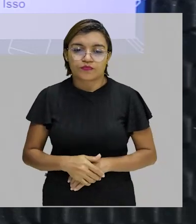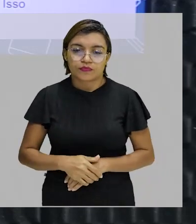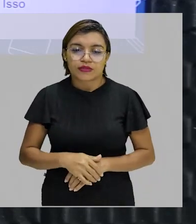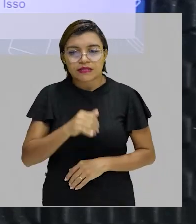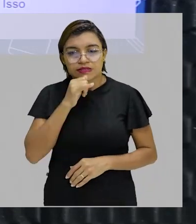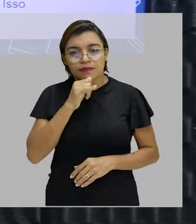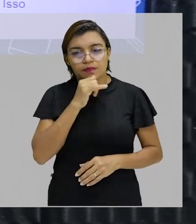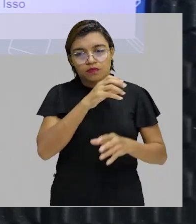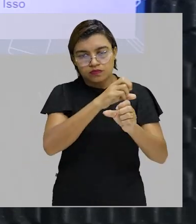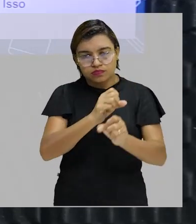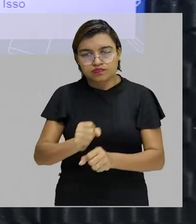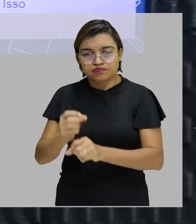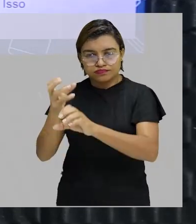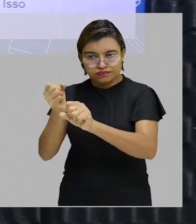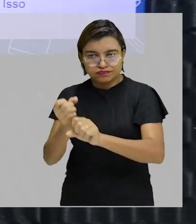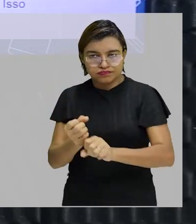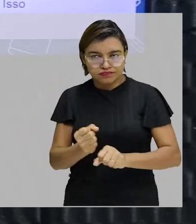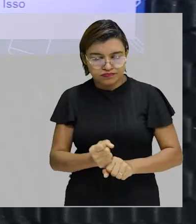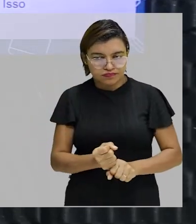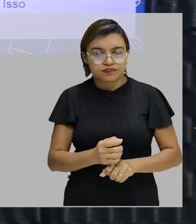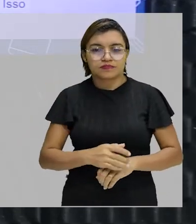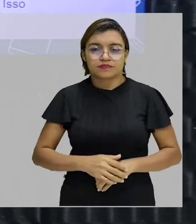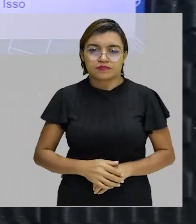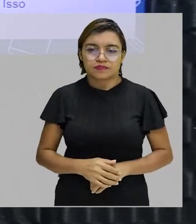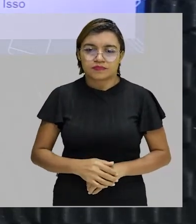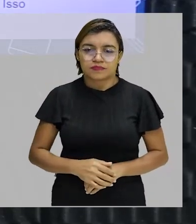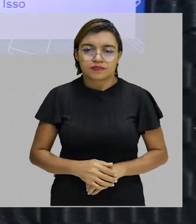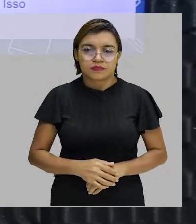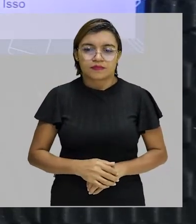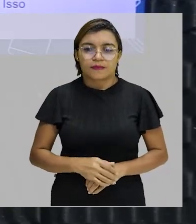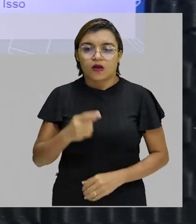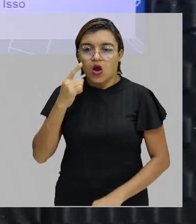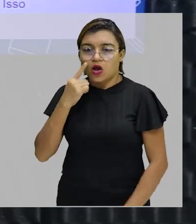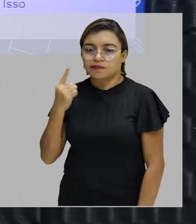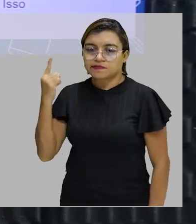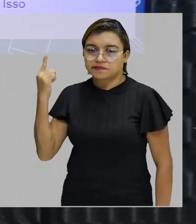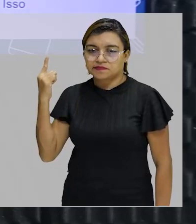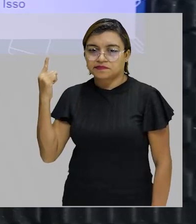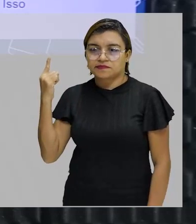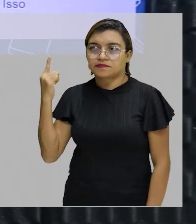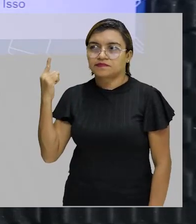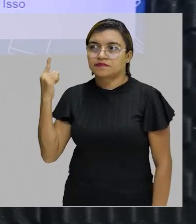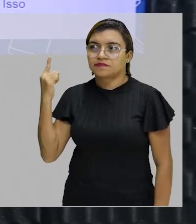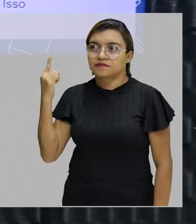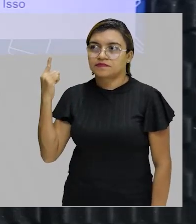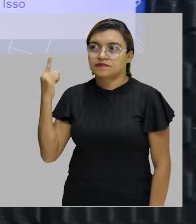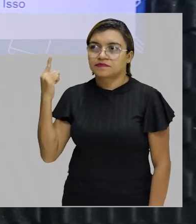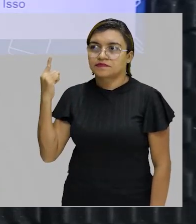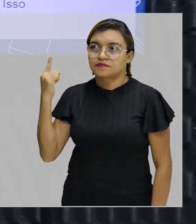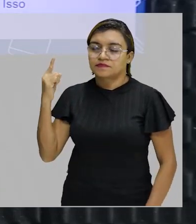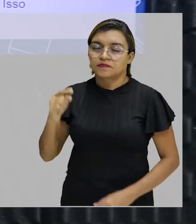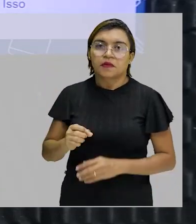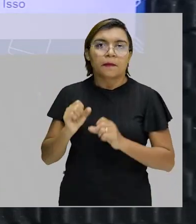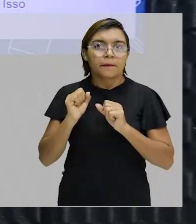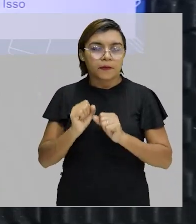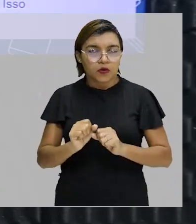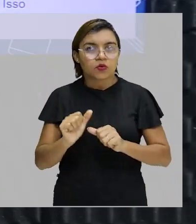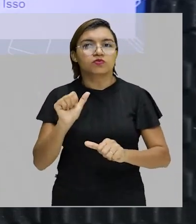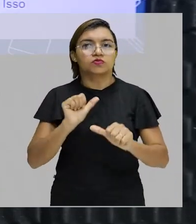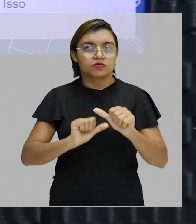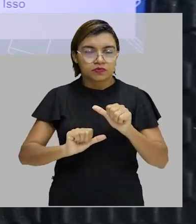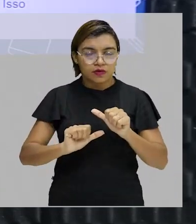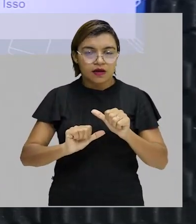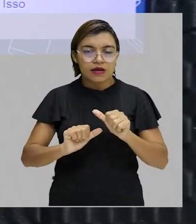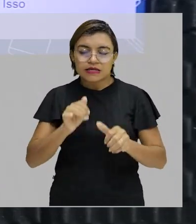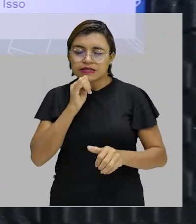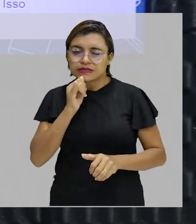extremo, 100 vezes 142 dividido por 2 vezes 40, tá? Você pode refazer esse